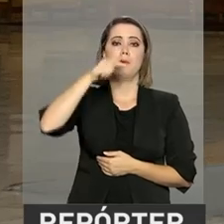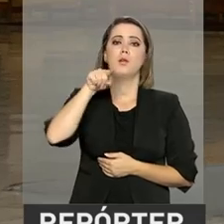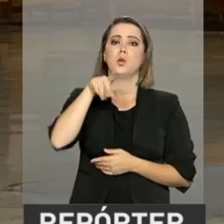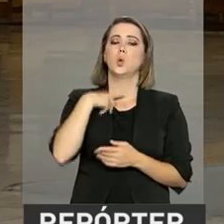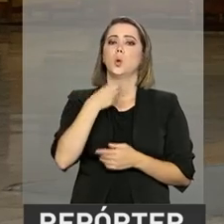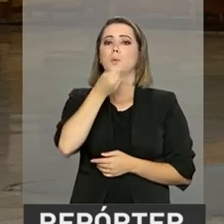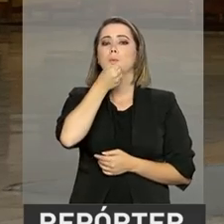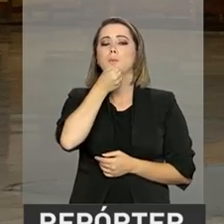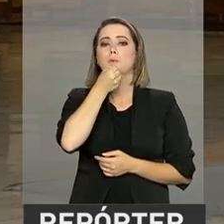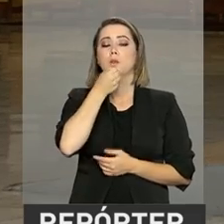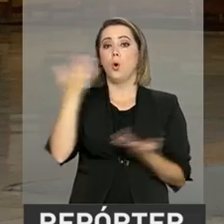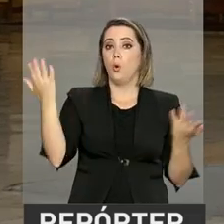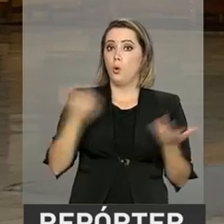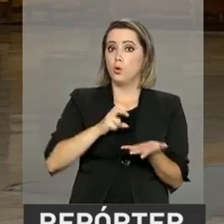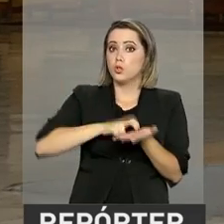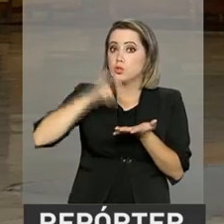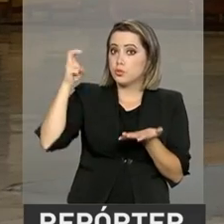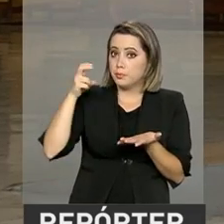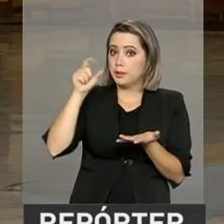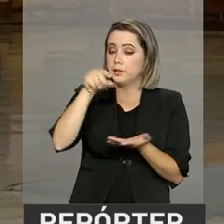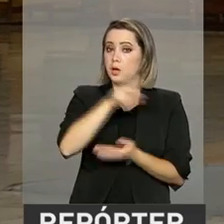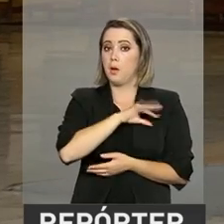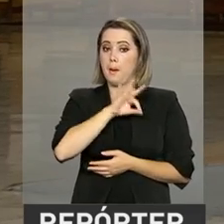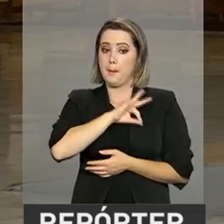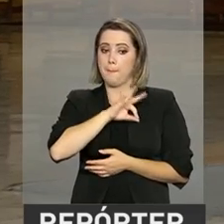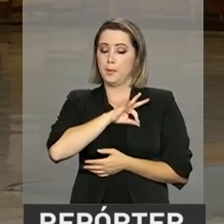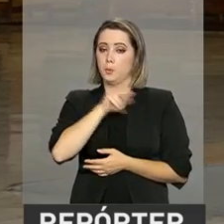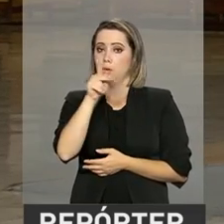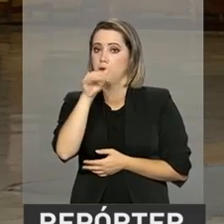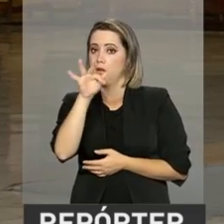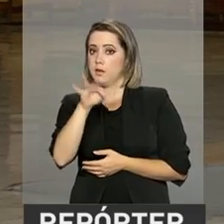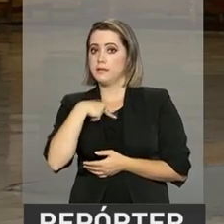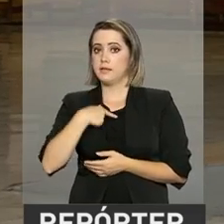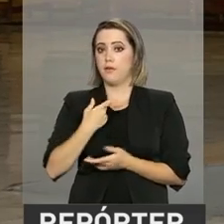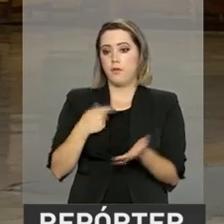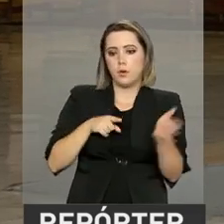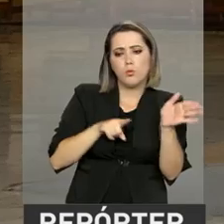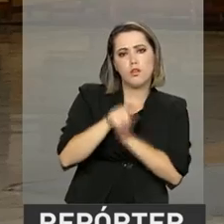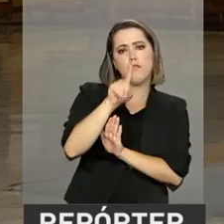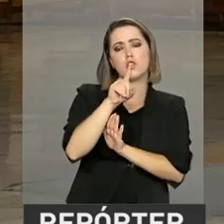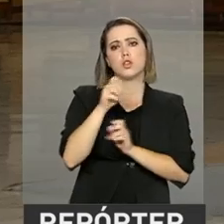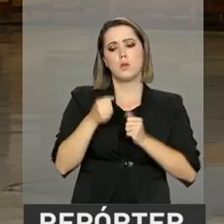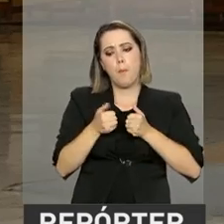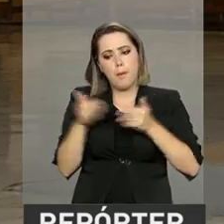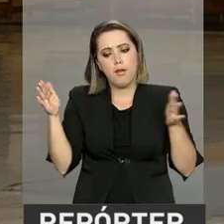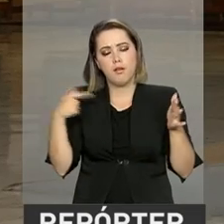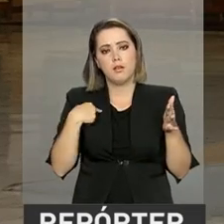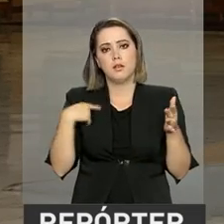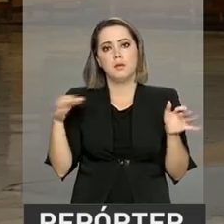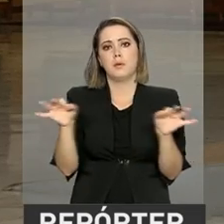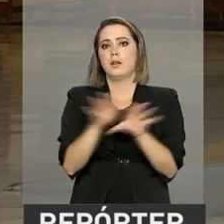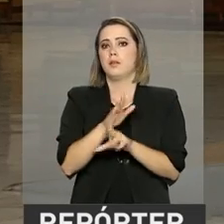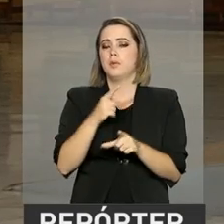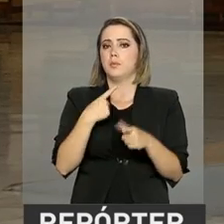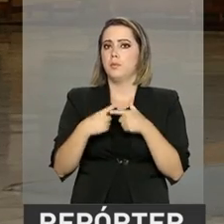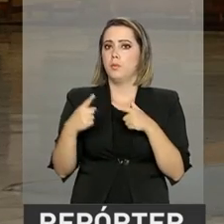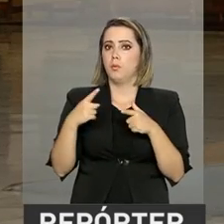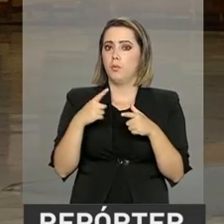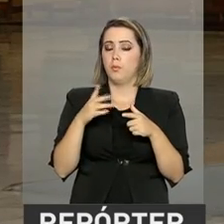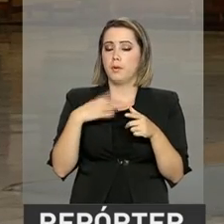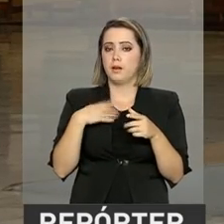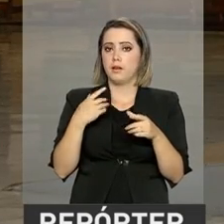coletiva na manhã de hoje a polícia federal deflagrou a operação carne Fraca com o objetivo de desarticular um um grupo